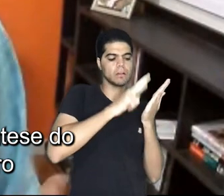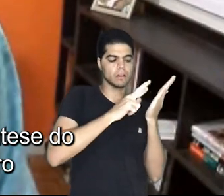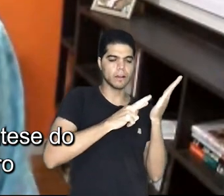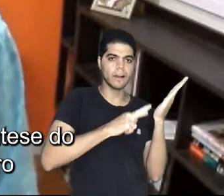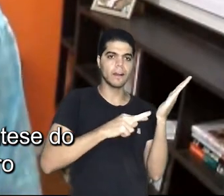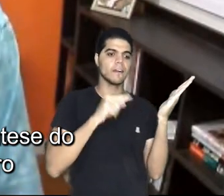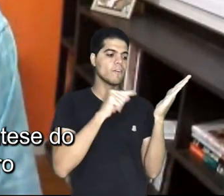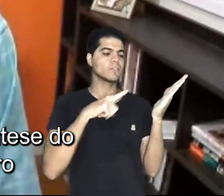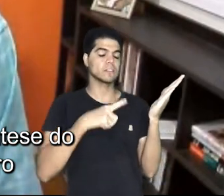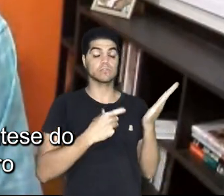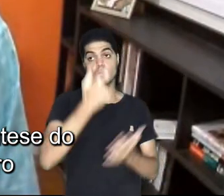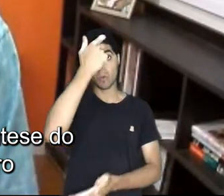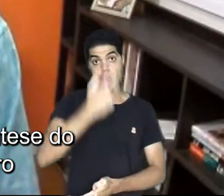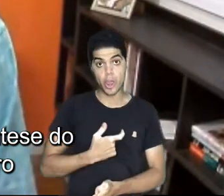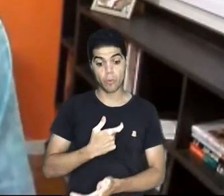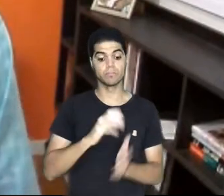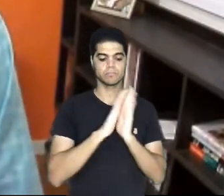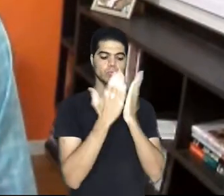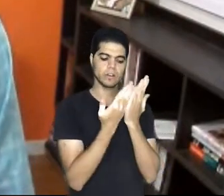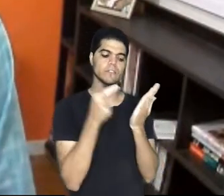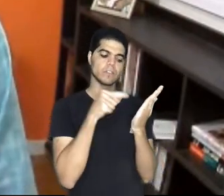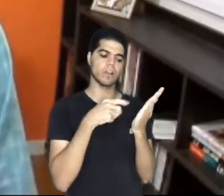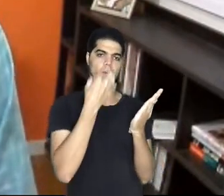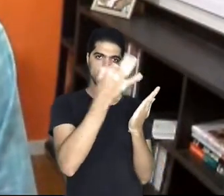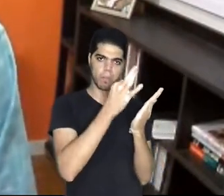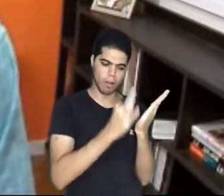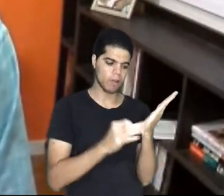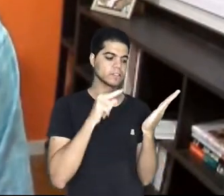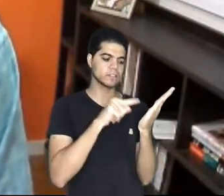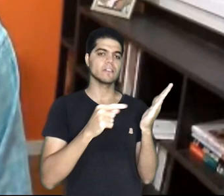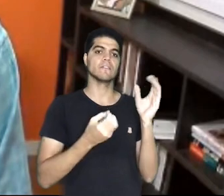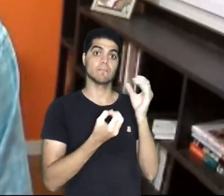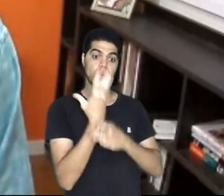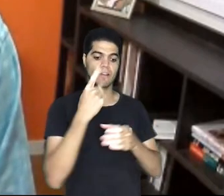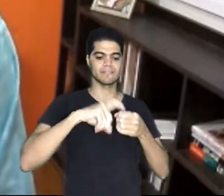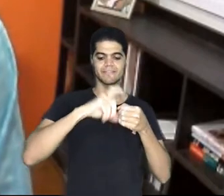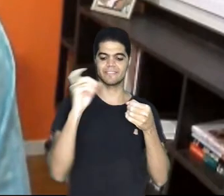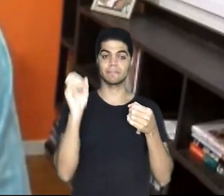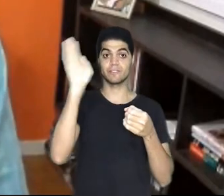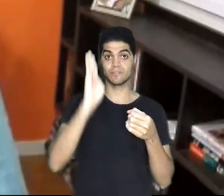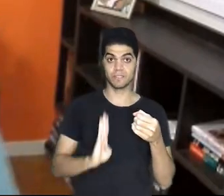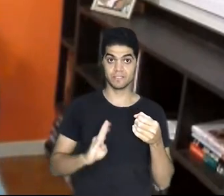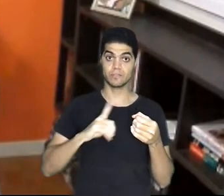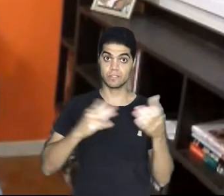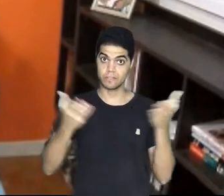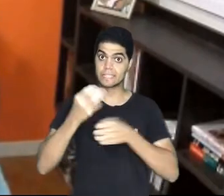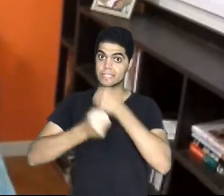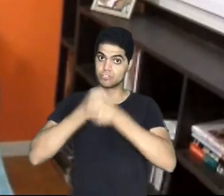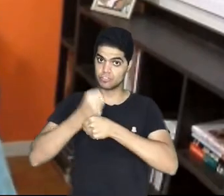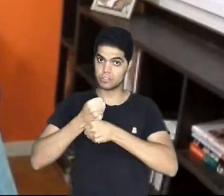do processo, como foi o meu caso nesse livro, Independência do Brasil, editado agora em 2022 pela editora